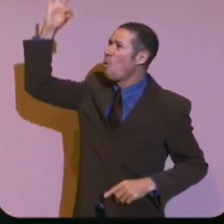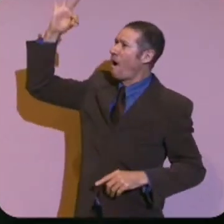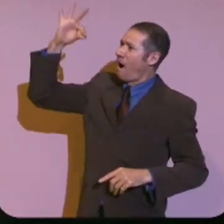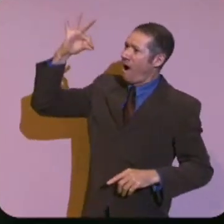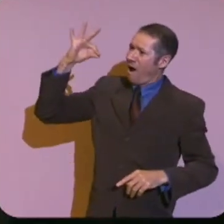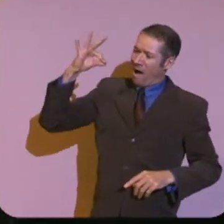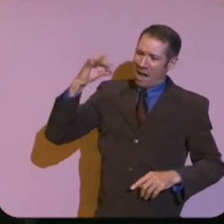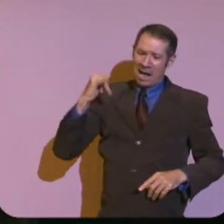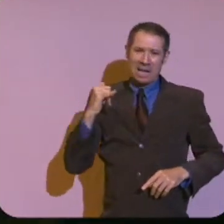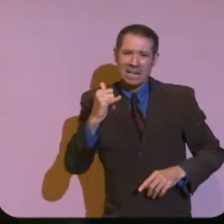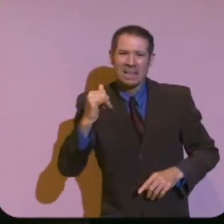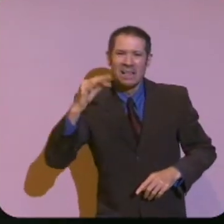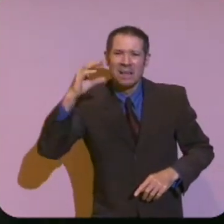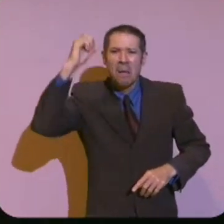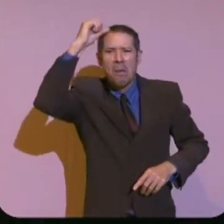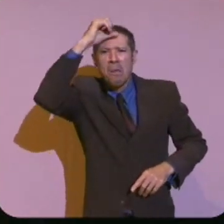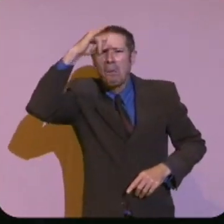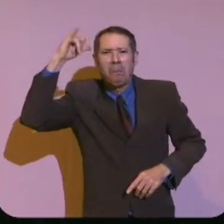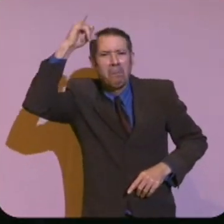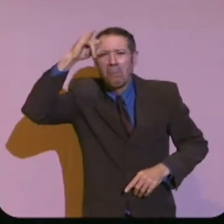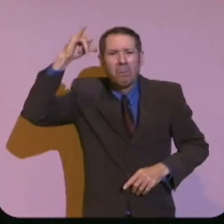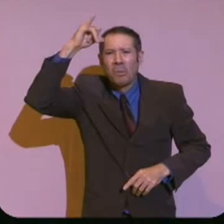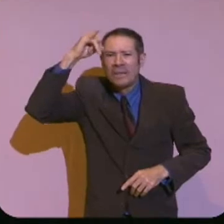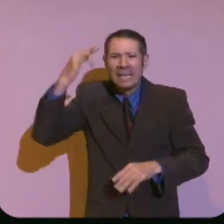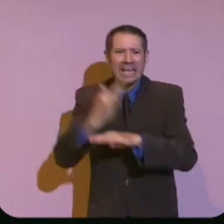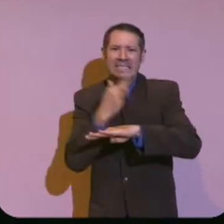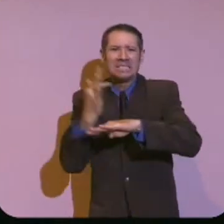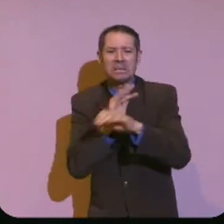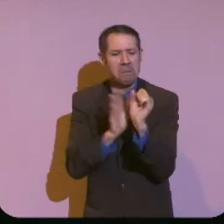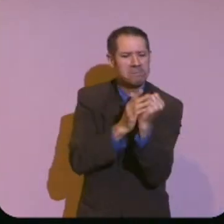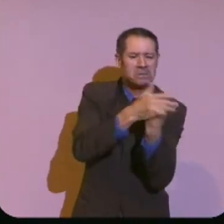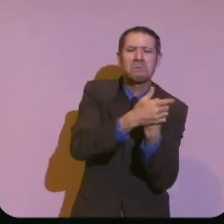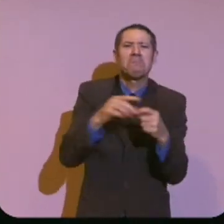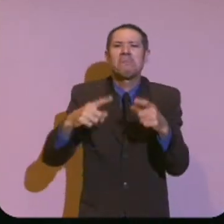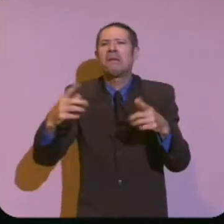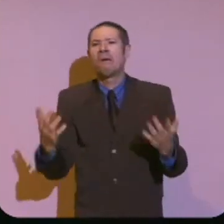uma tolice, é resistir à voz de Deus. Você vai se esconder onde?